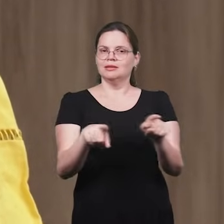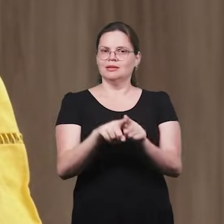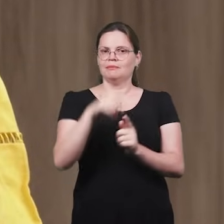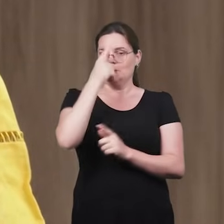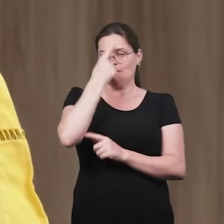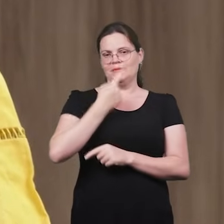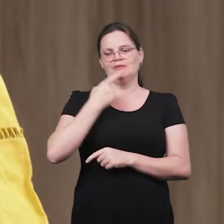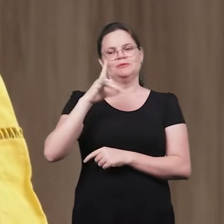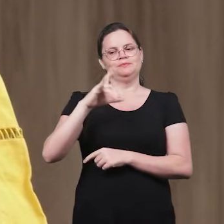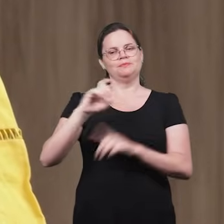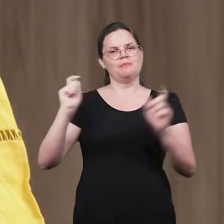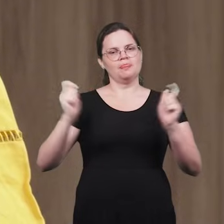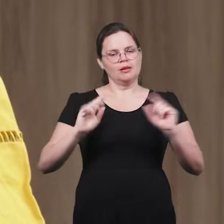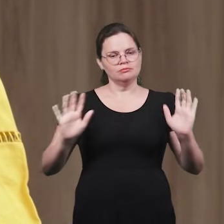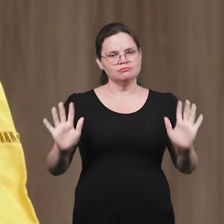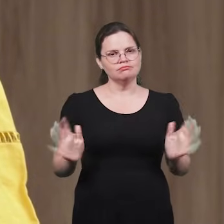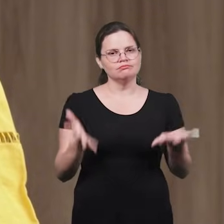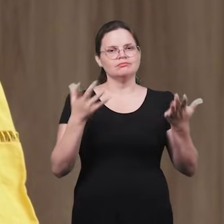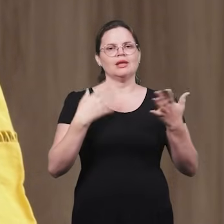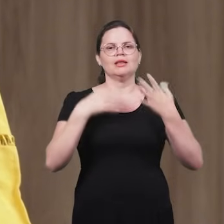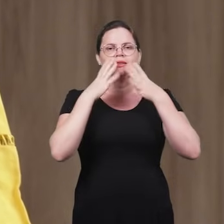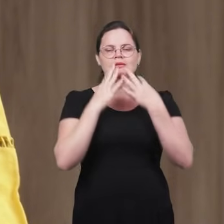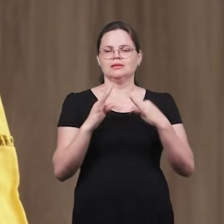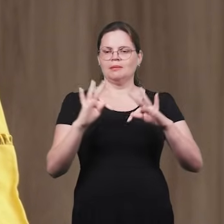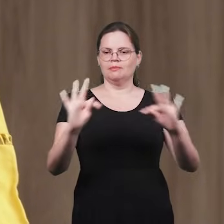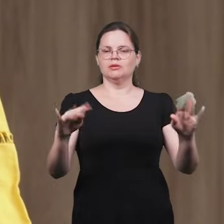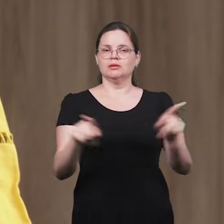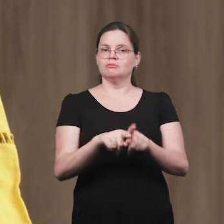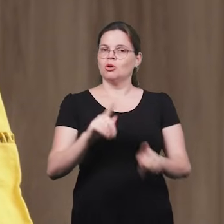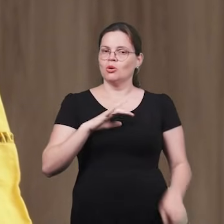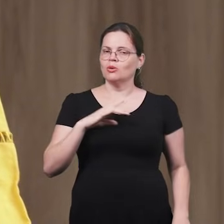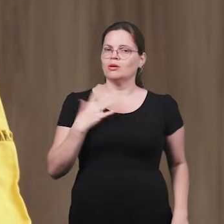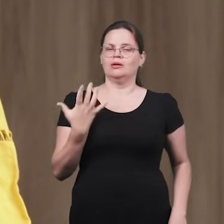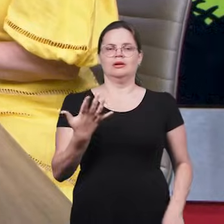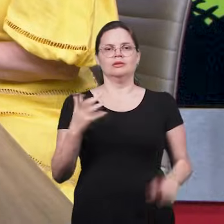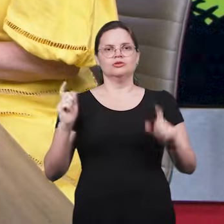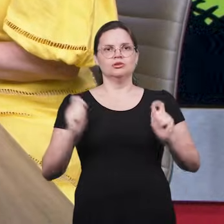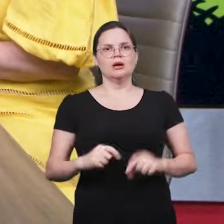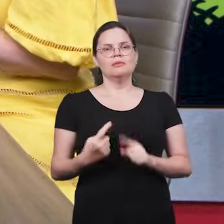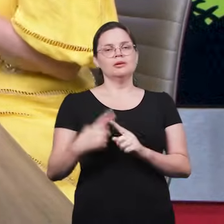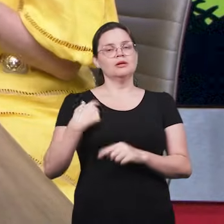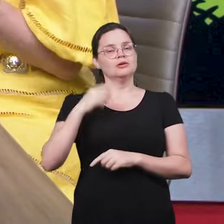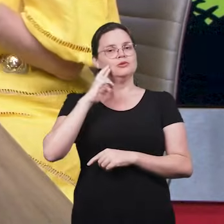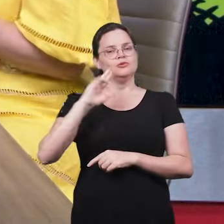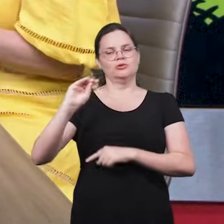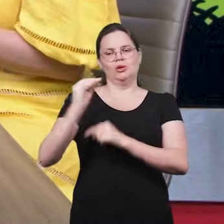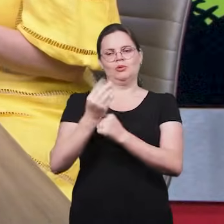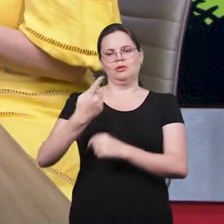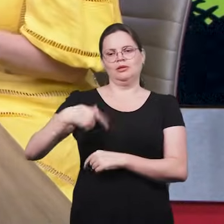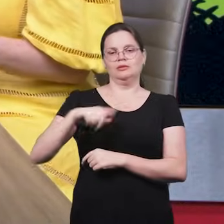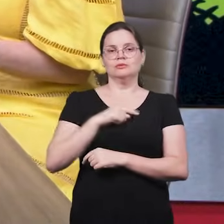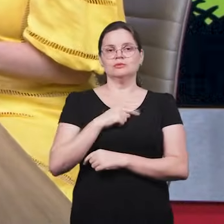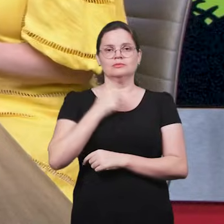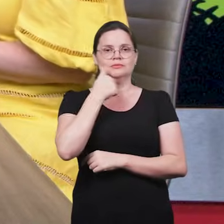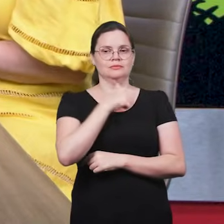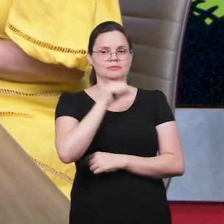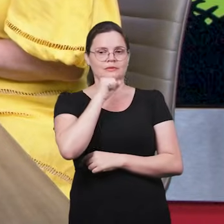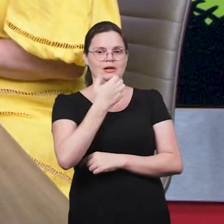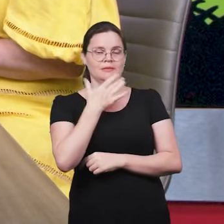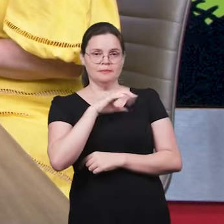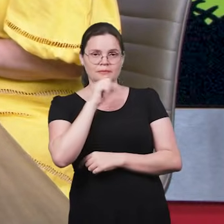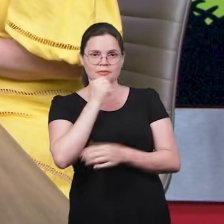trouxe testemunhos que refletem o cuidado que o Senhor tem tido conosco, né, Kézia? Com os pais, com as mães,